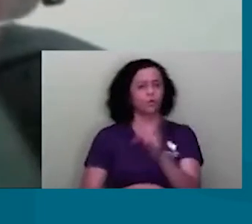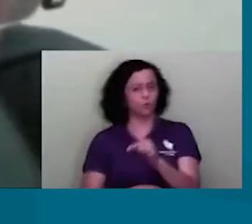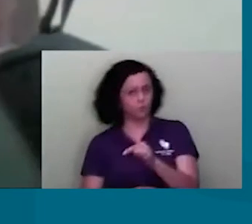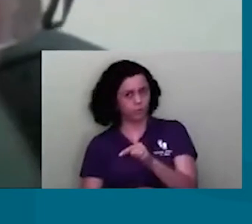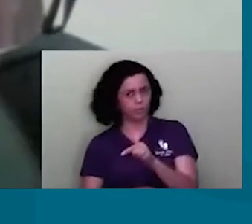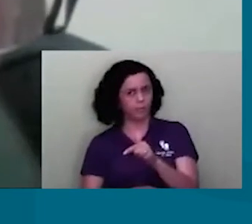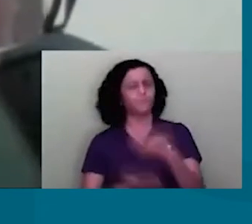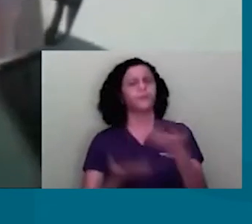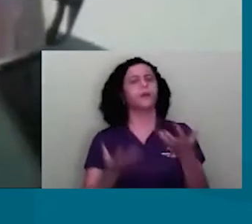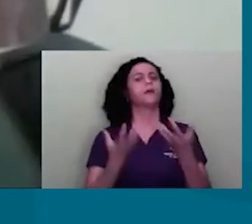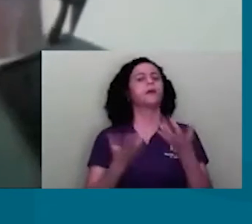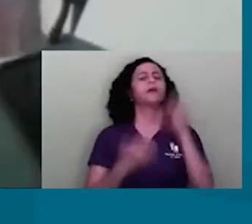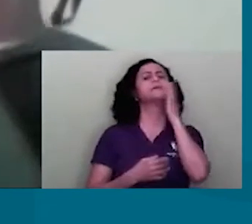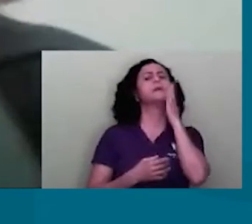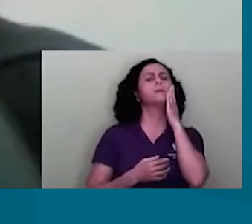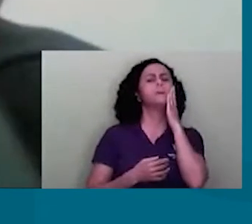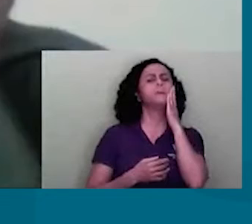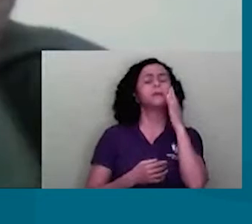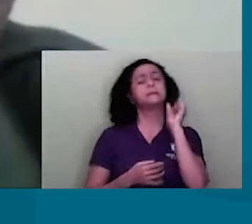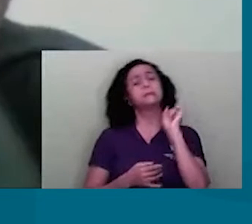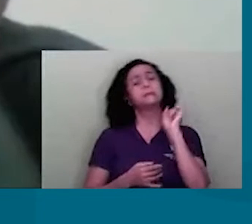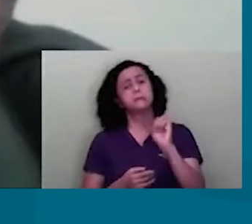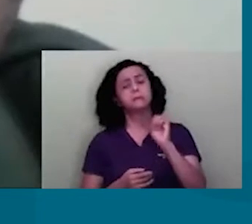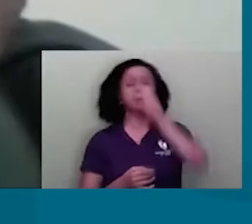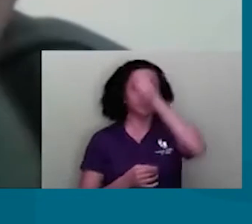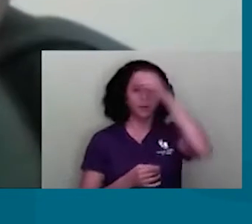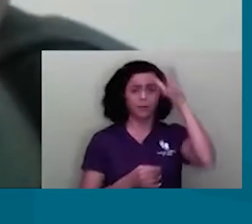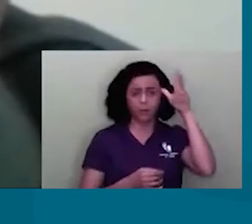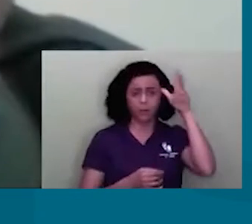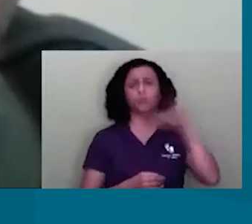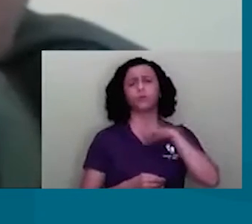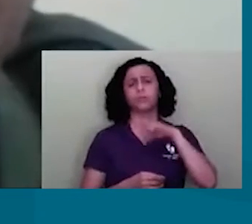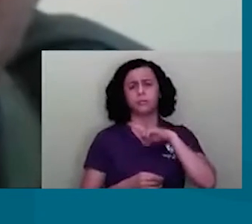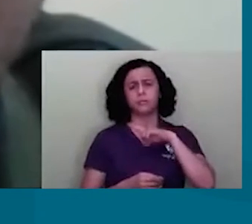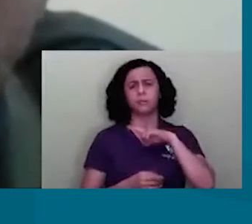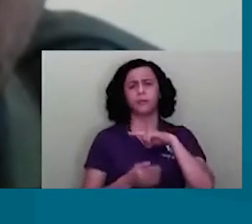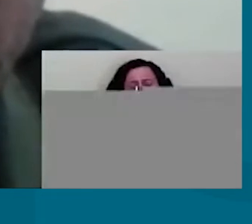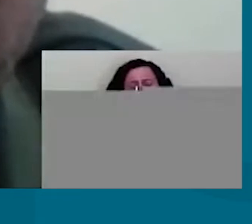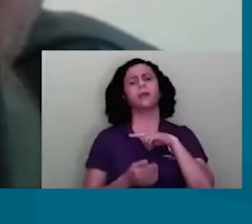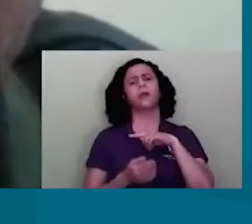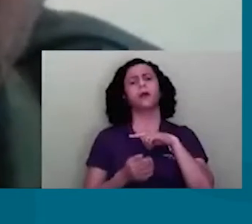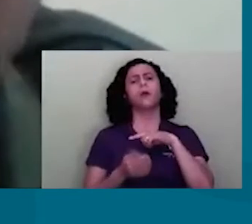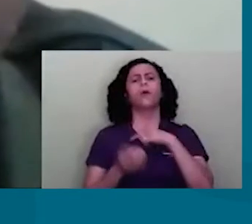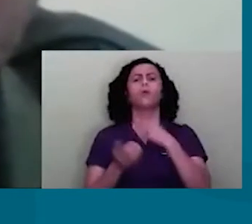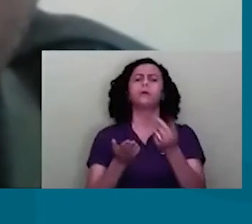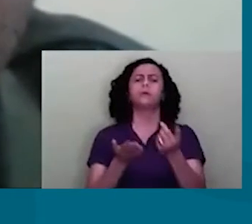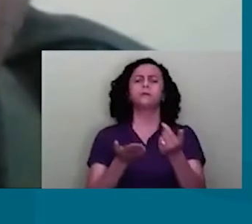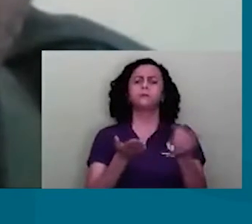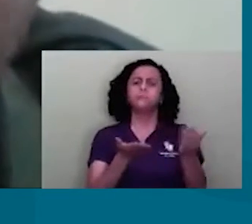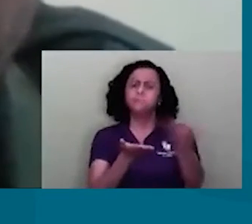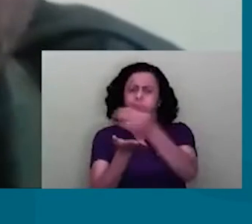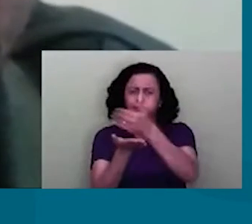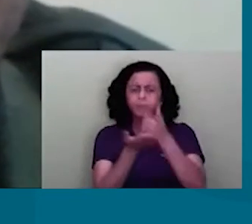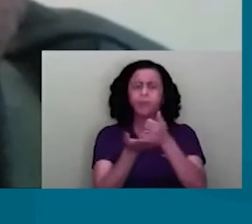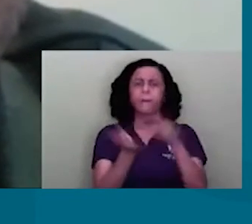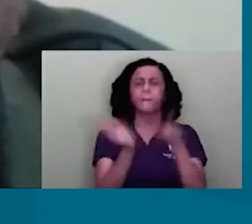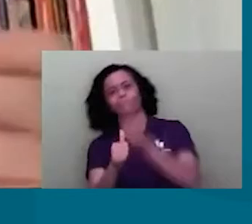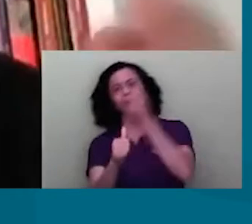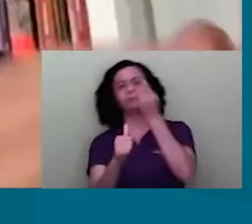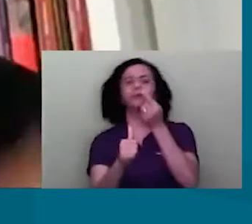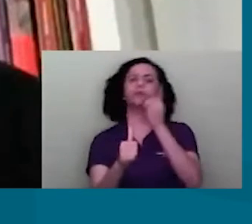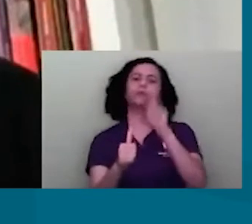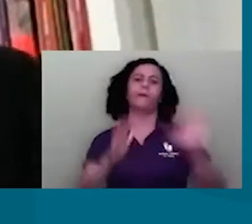a prefeitura tem também, eu não sei se eu falei, um levantamento das nossas cachoeiras em Juiz de Fora, quantas que